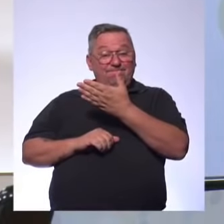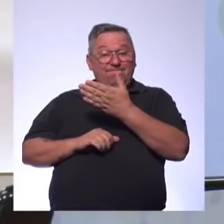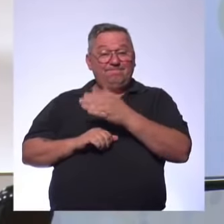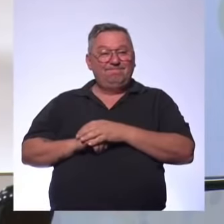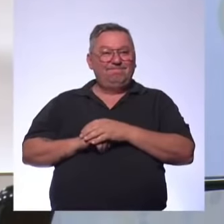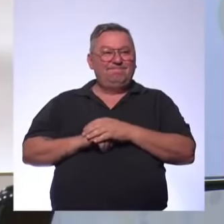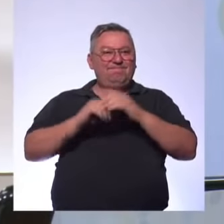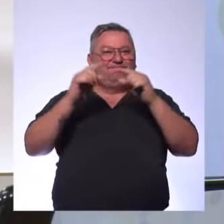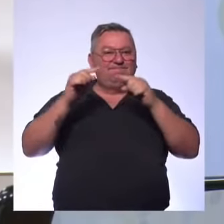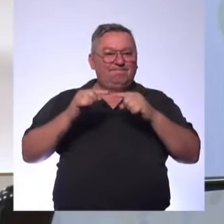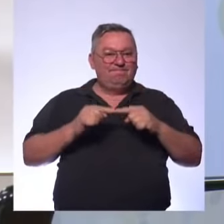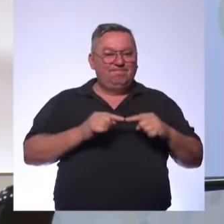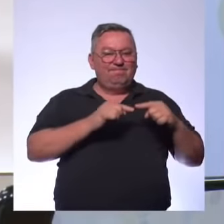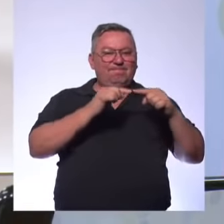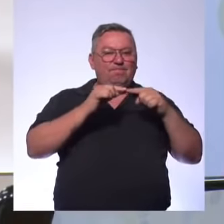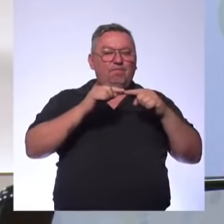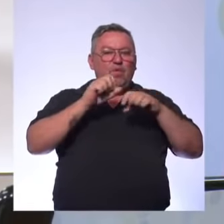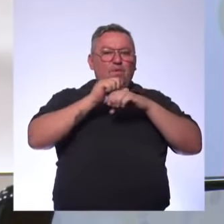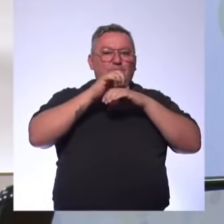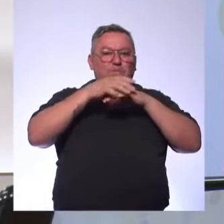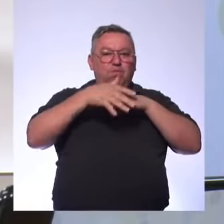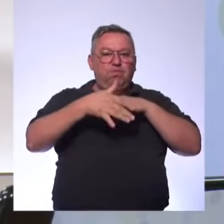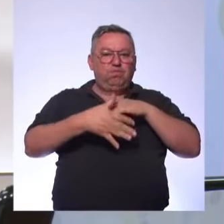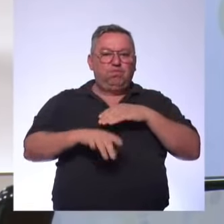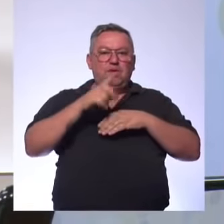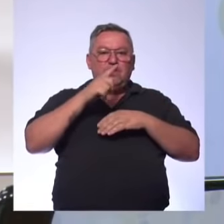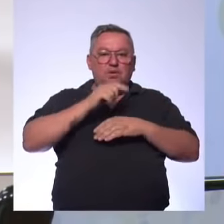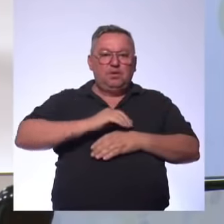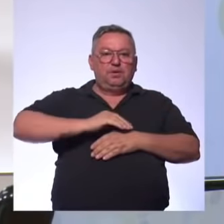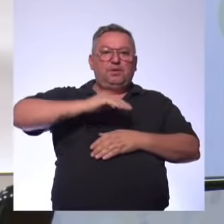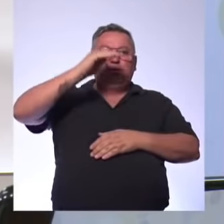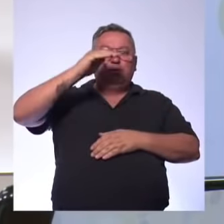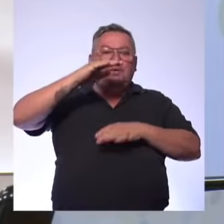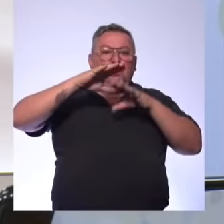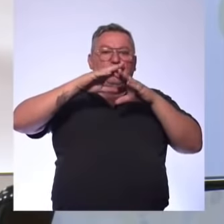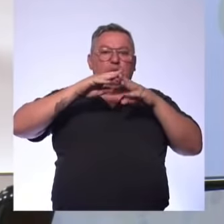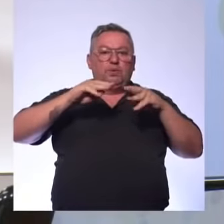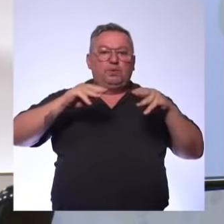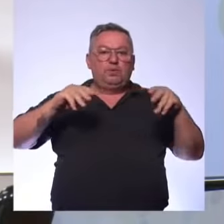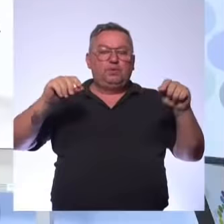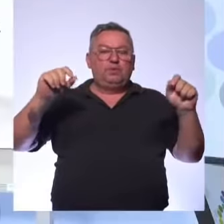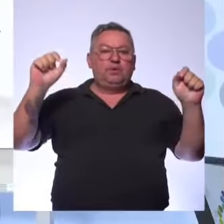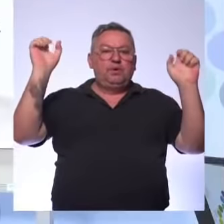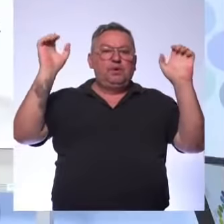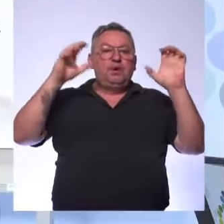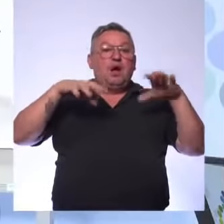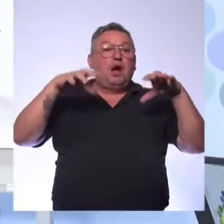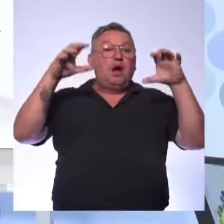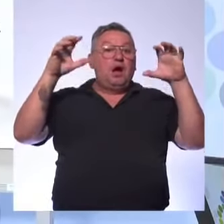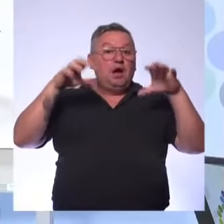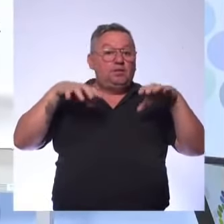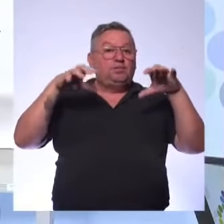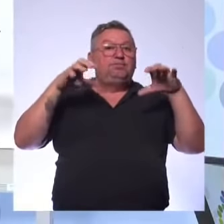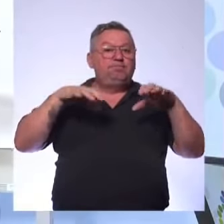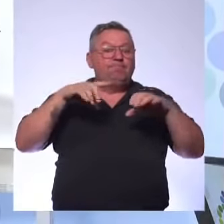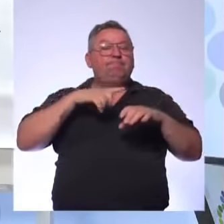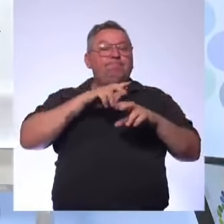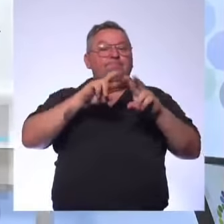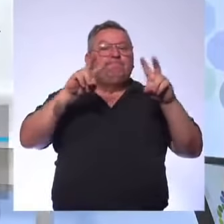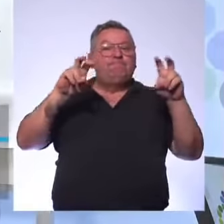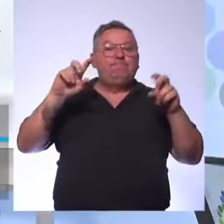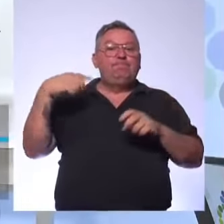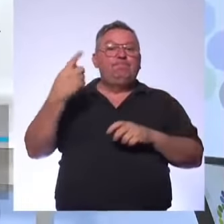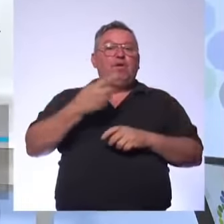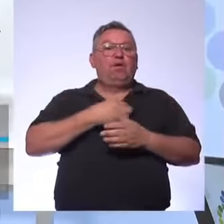são associadas a desmoronamentos, enchentes, erosão rápida e tempestades. Então, esse foram o tema da nossa